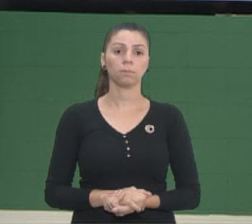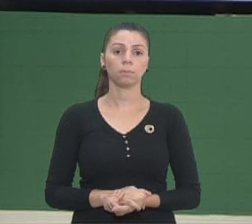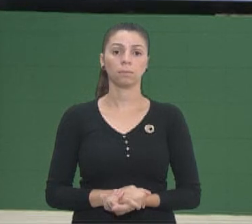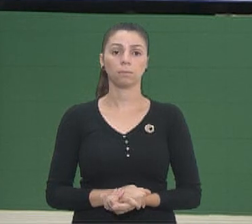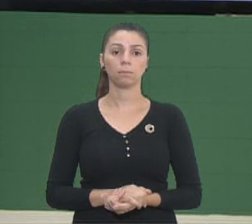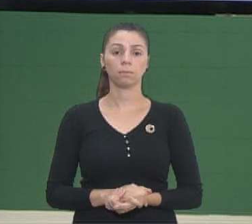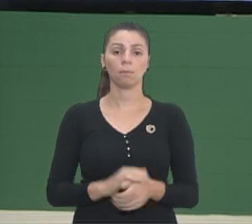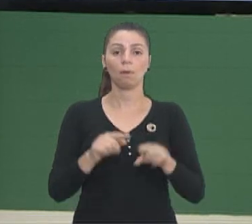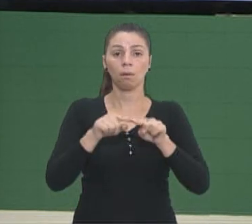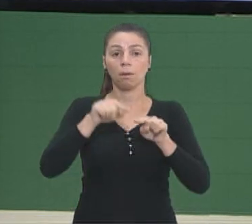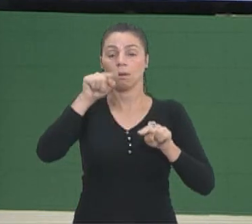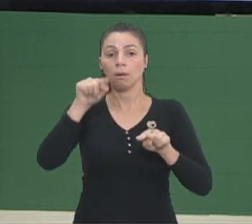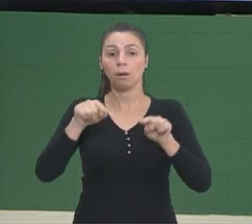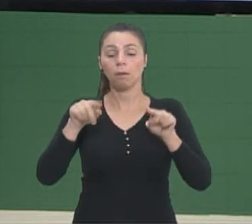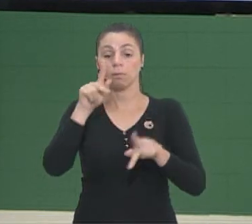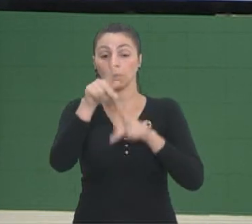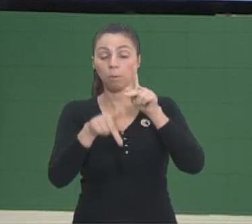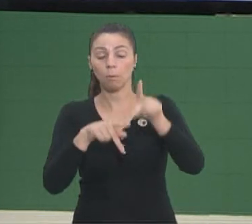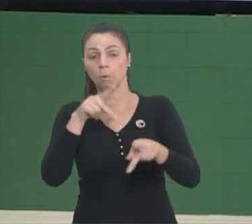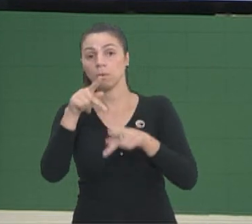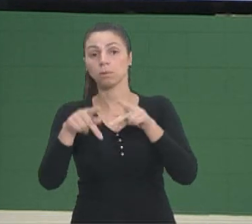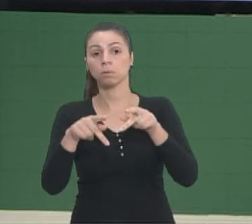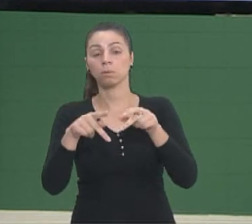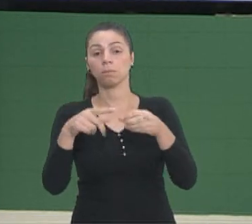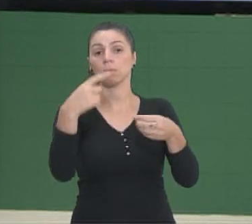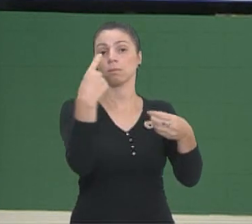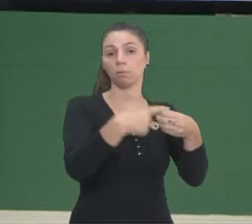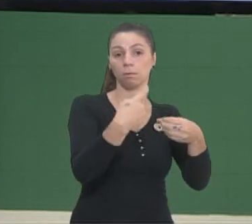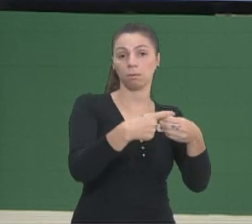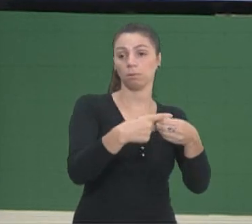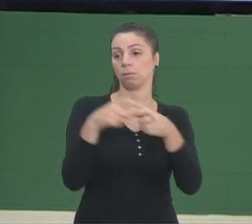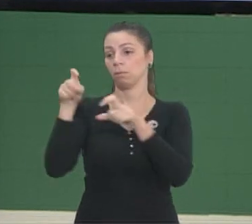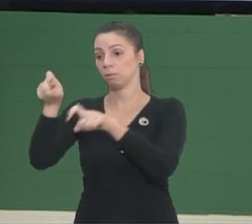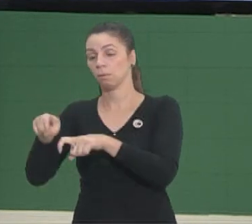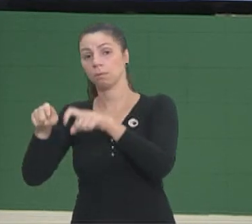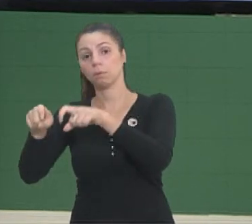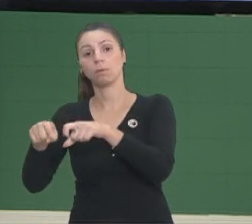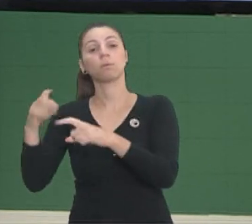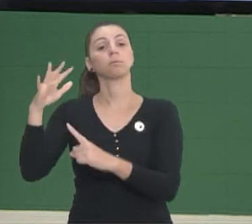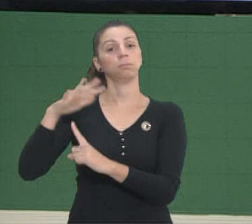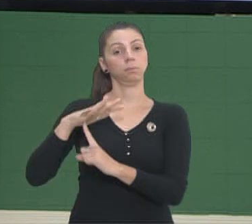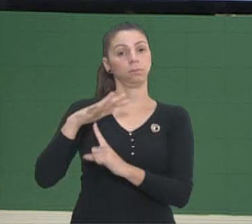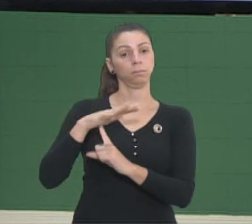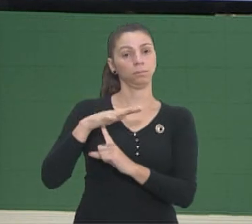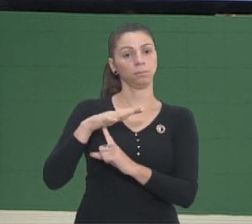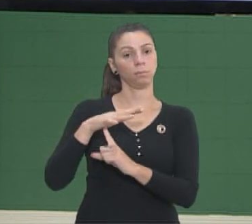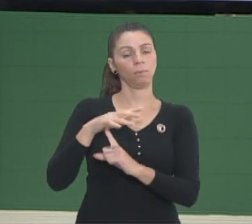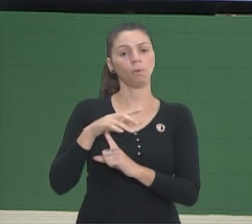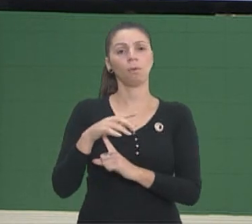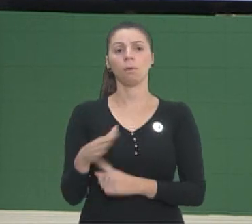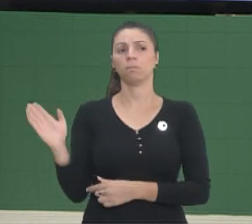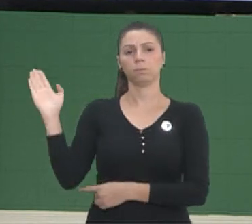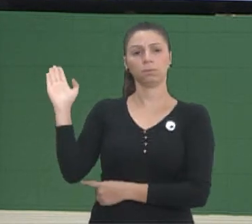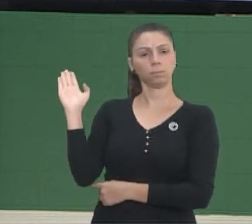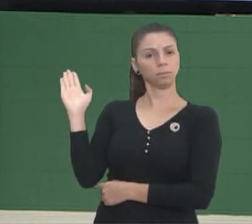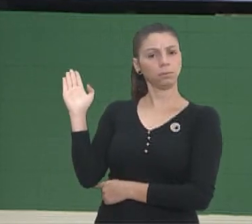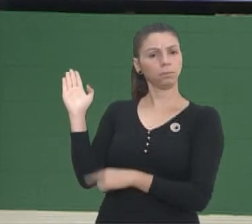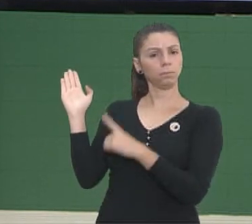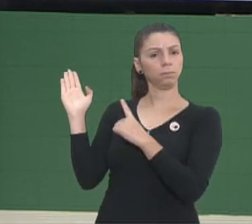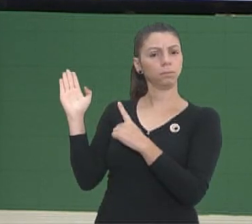Gráfico da população urbana e rural do Paraná. Esse gráfico, vocês podem ver que está